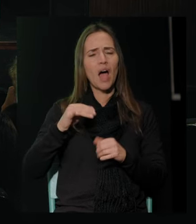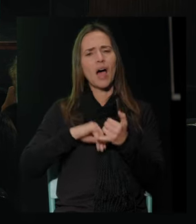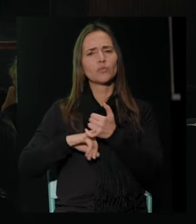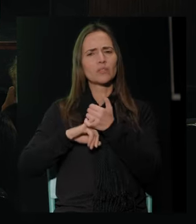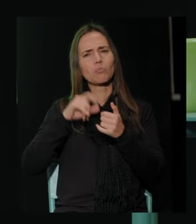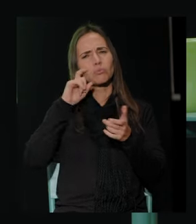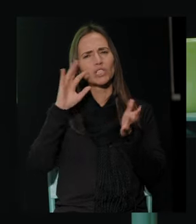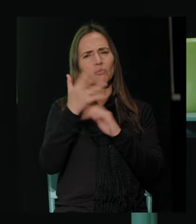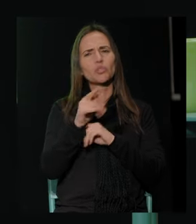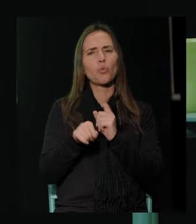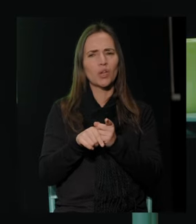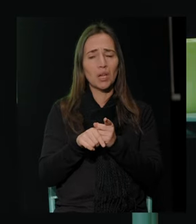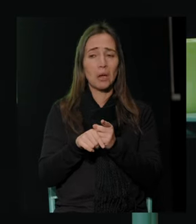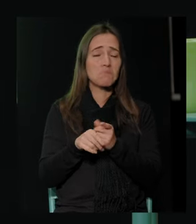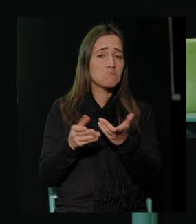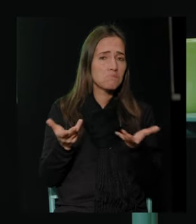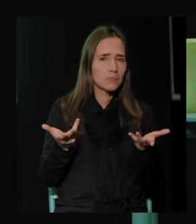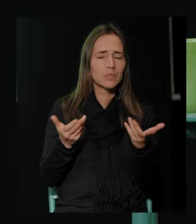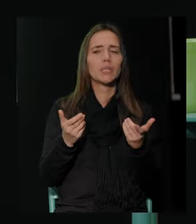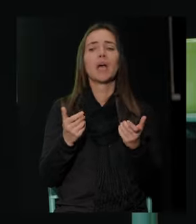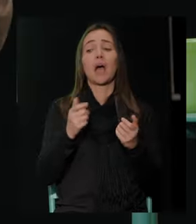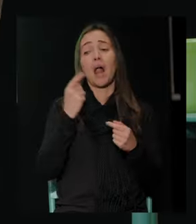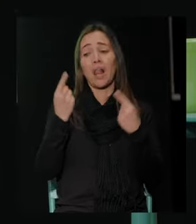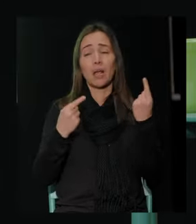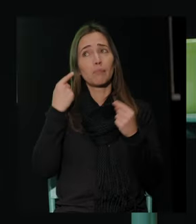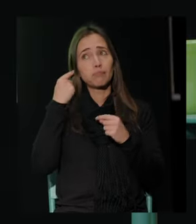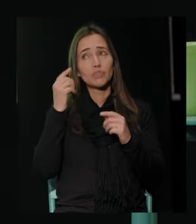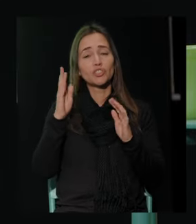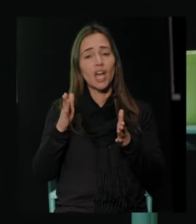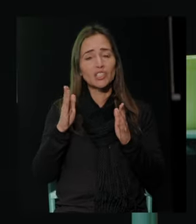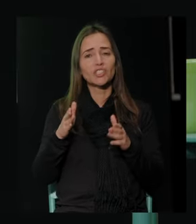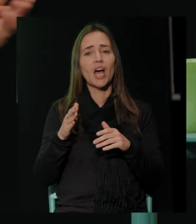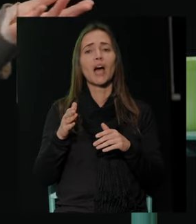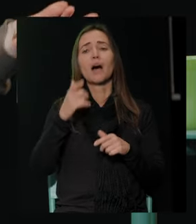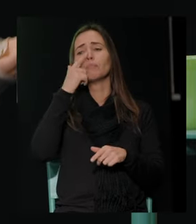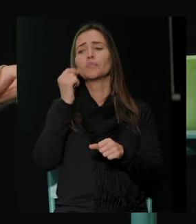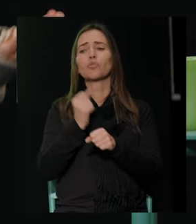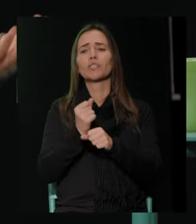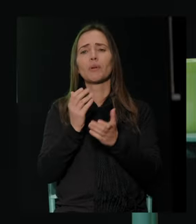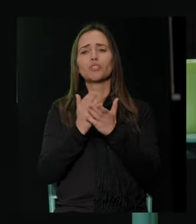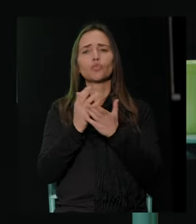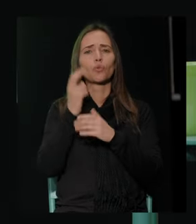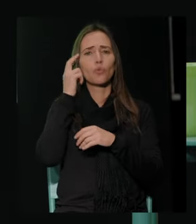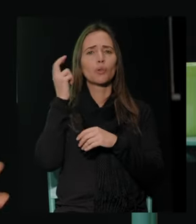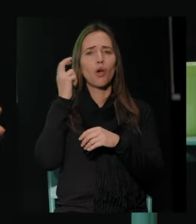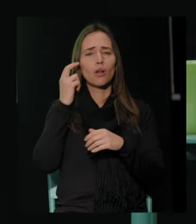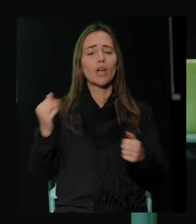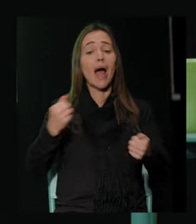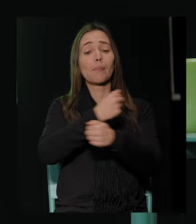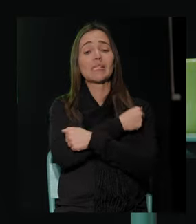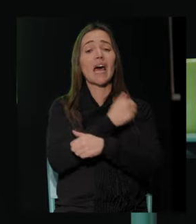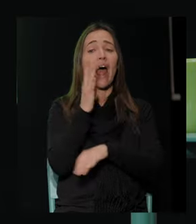da natureza. Eventualmente alguém já tinha ouvido falar dos biólogos que andavam por ali a abraçar aves, como disse no